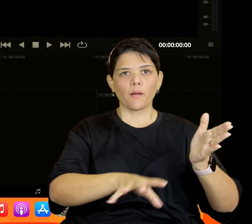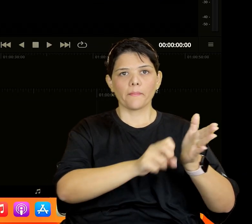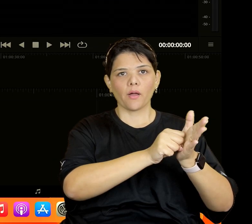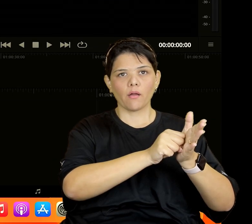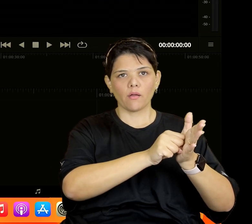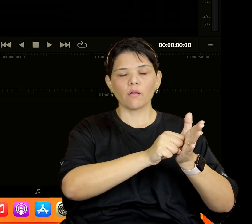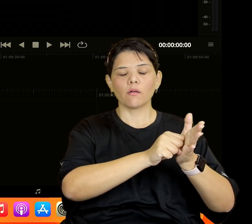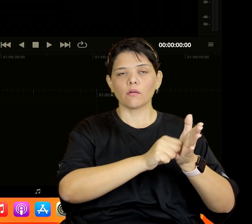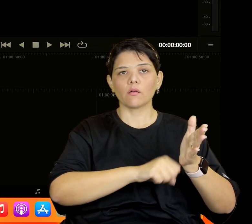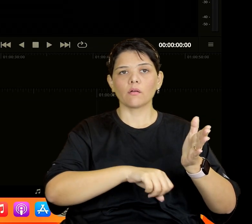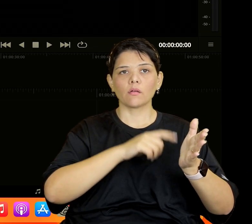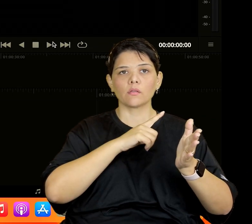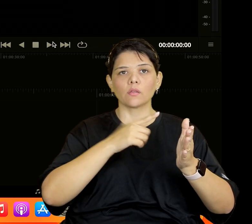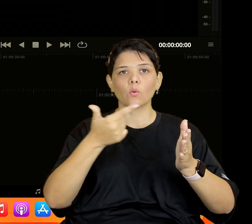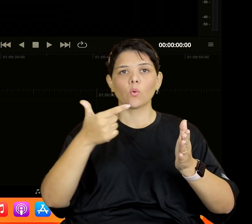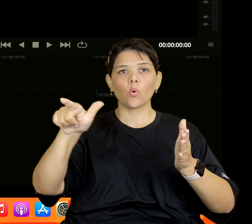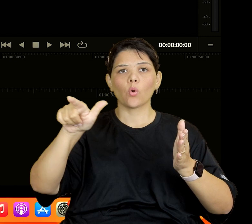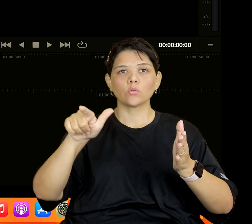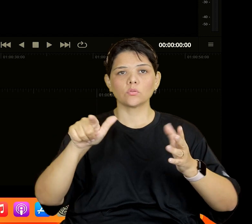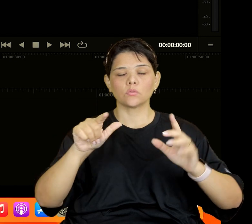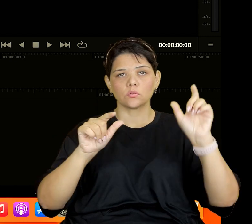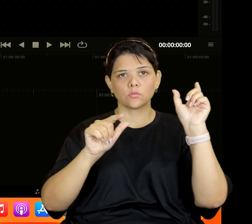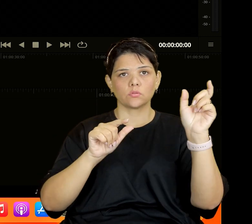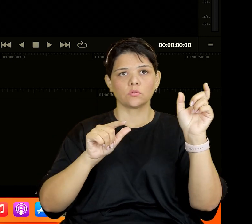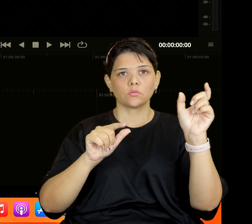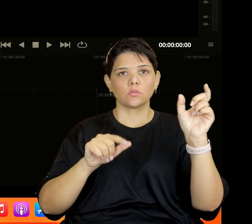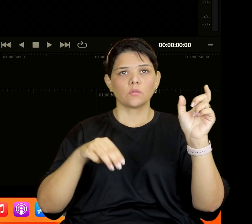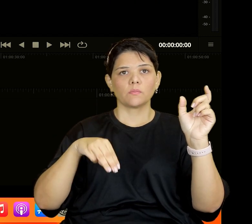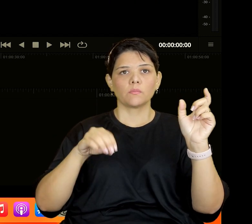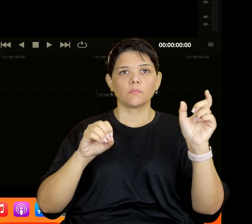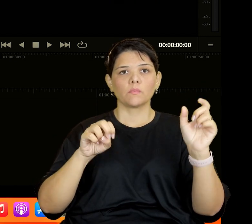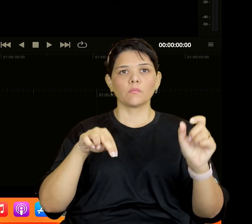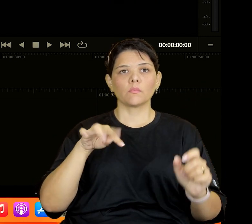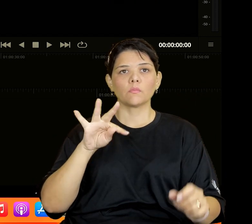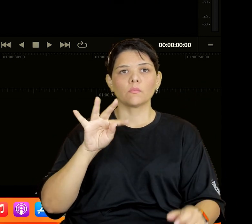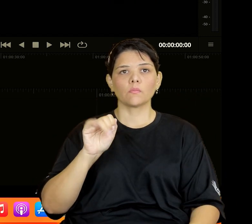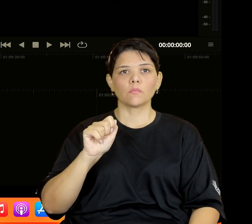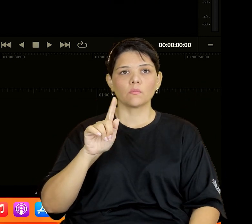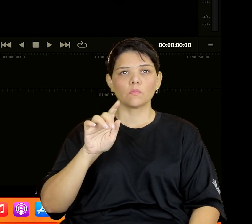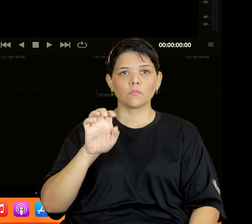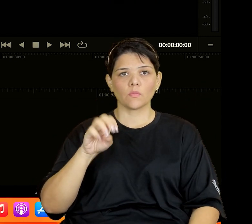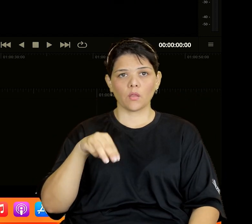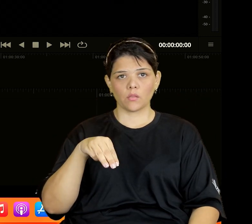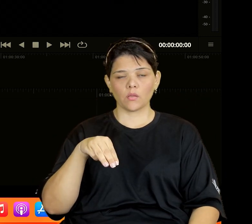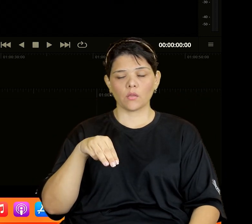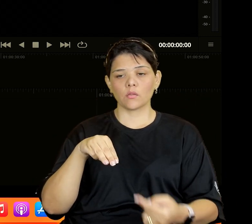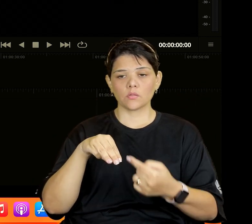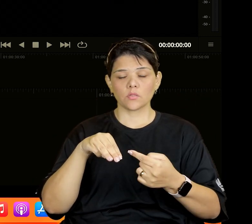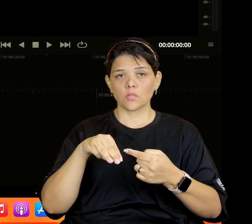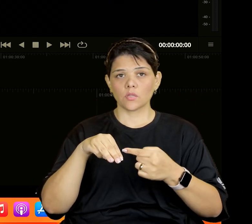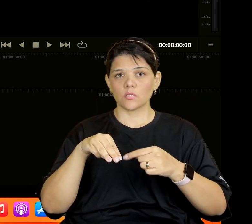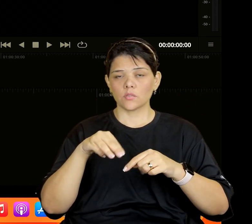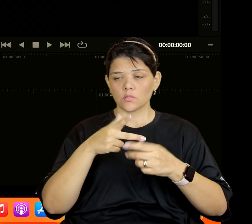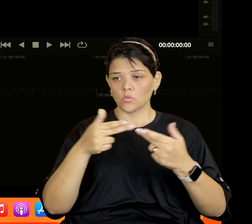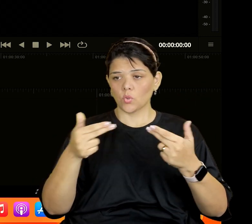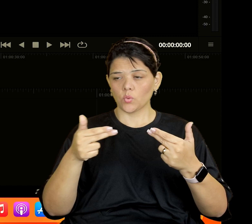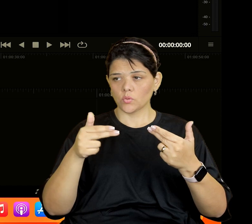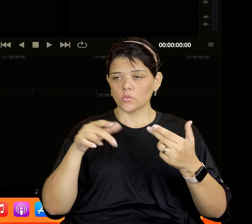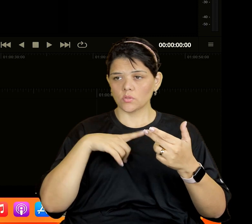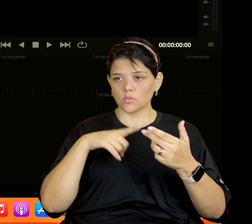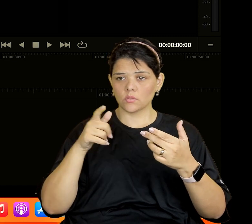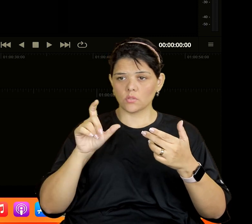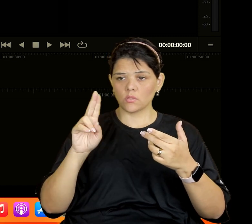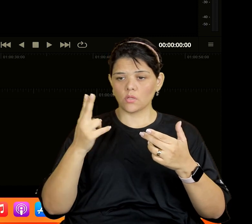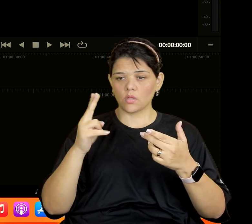montagem, que ela não tem todos os efeitos, não tem tanto corte e tal. Ele é mais para você jogar o bruto mesmo e dar